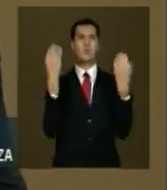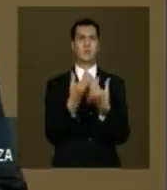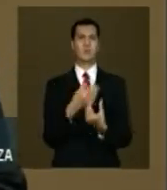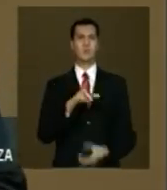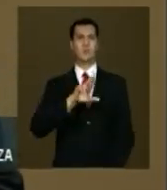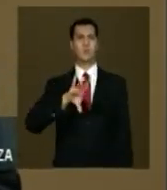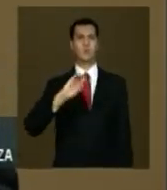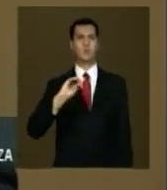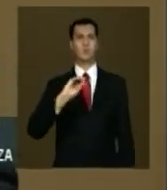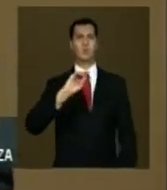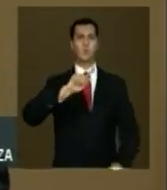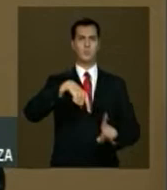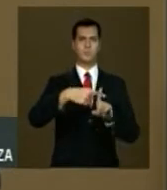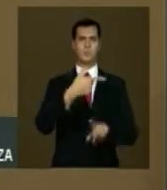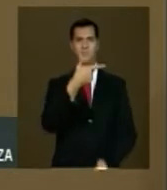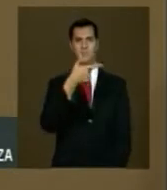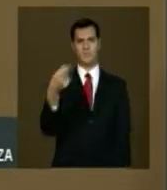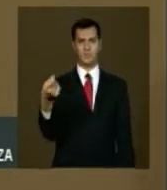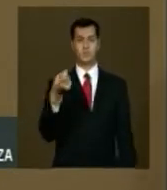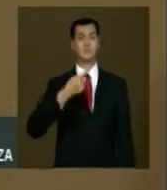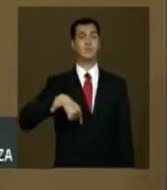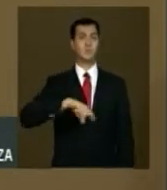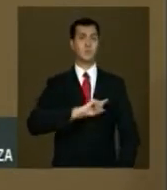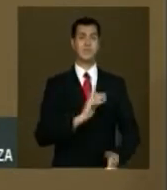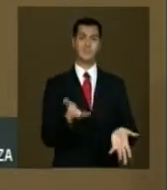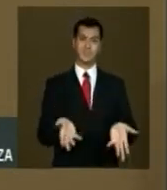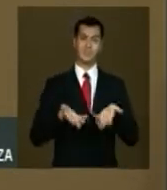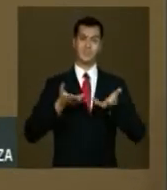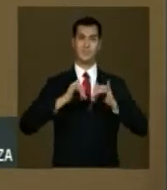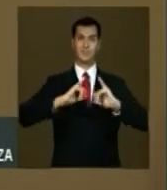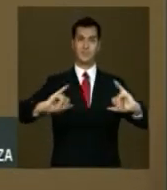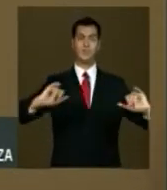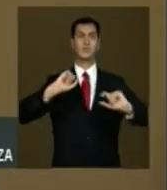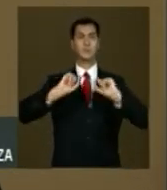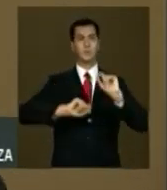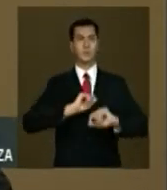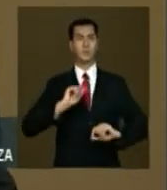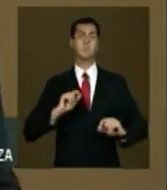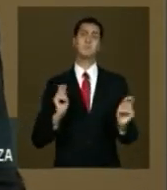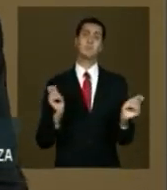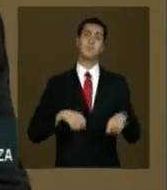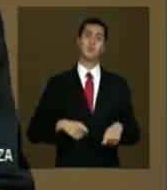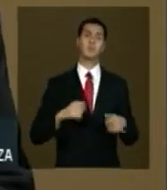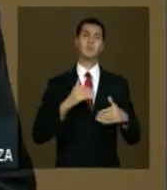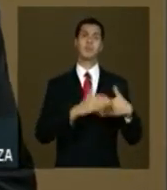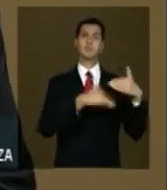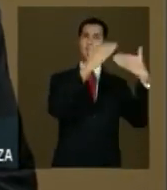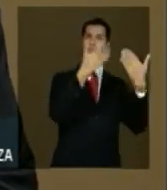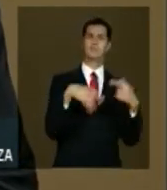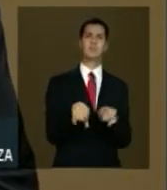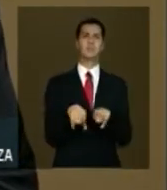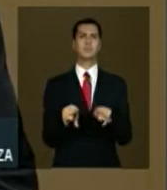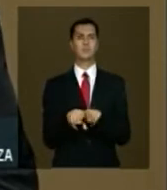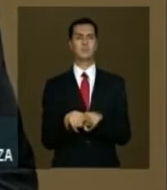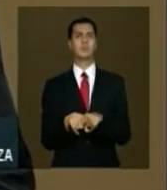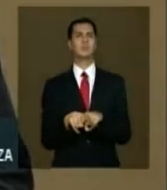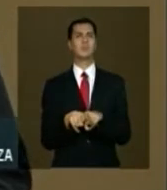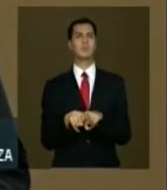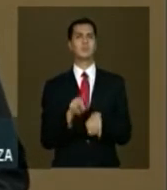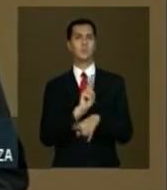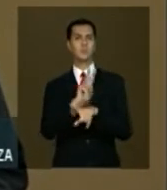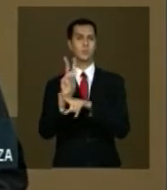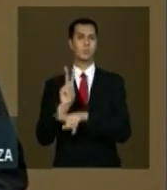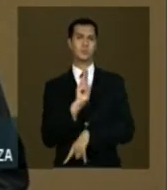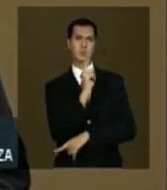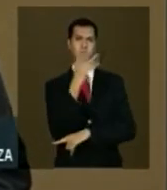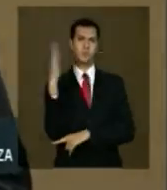Clark que é não só possível crescer incluir e preservar o meio ambiente mas que a